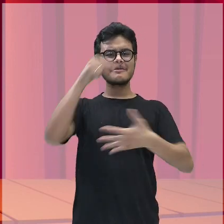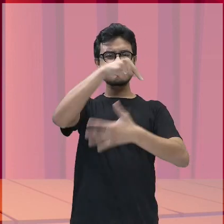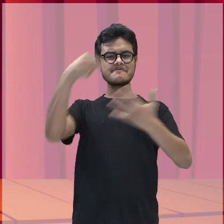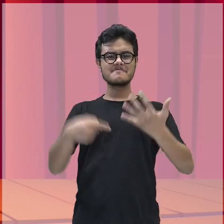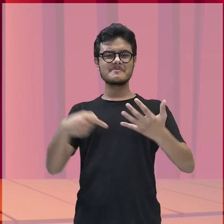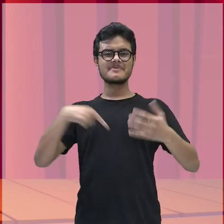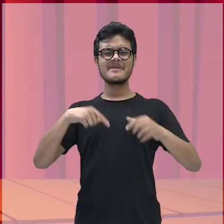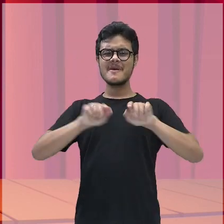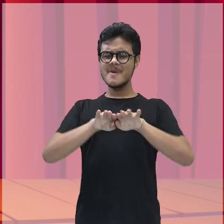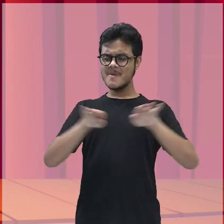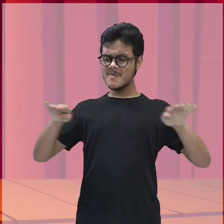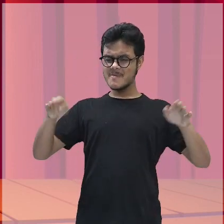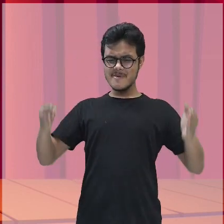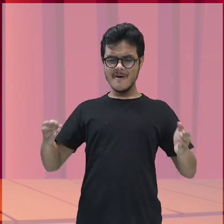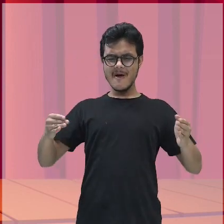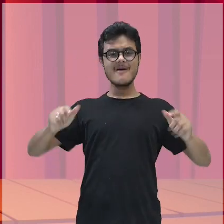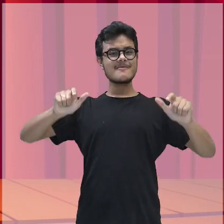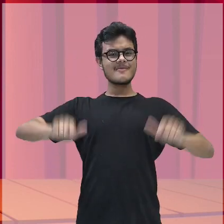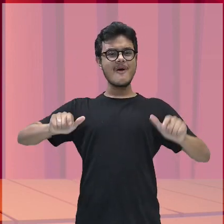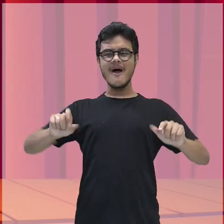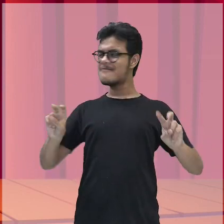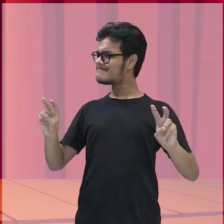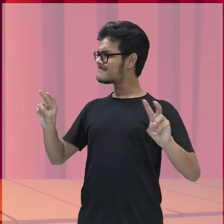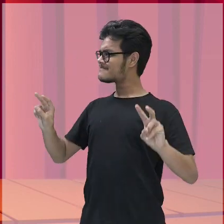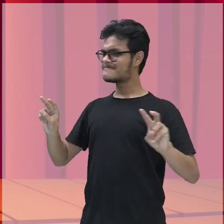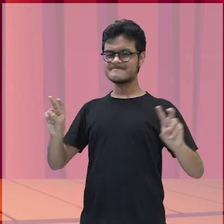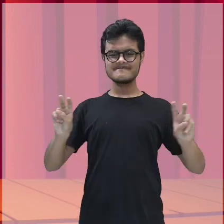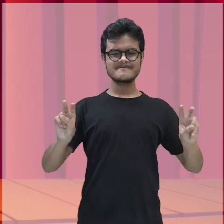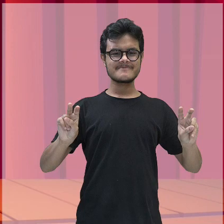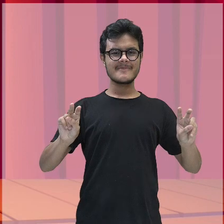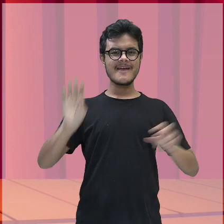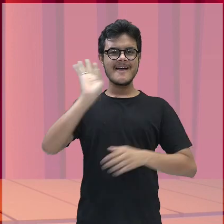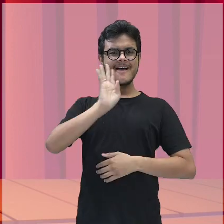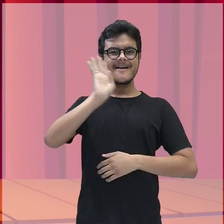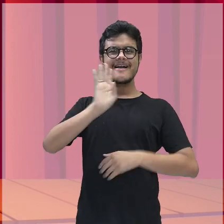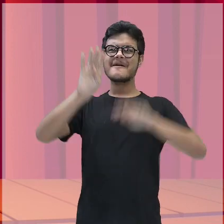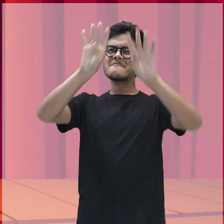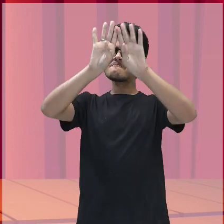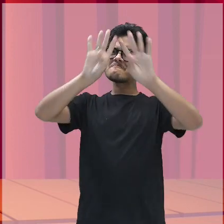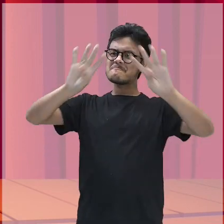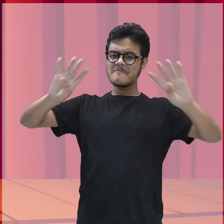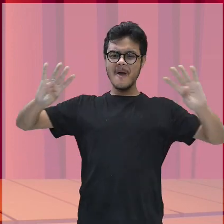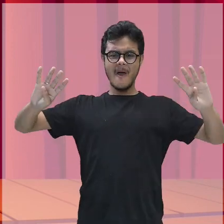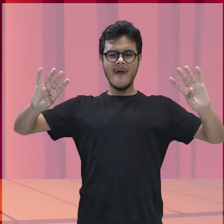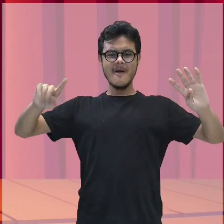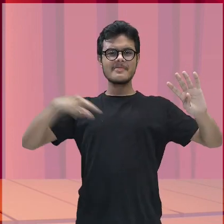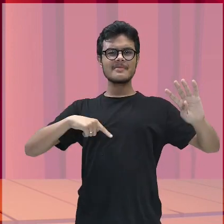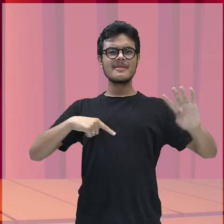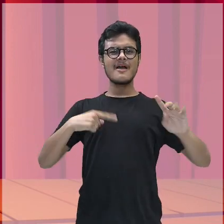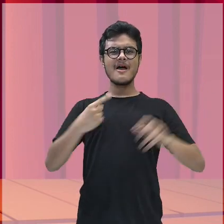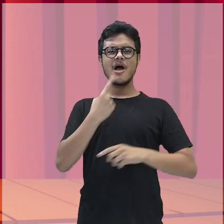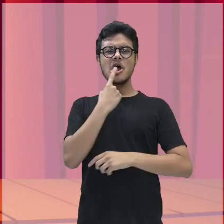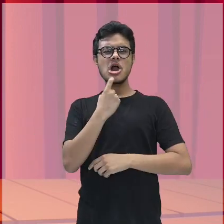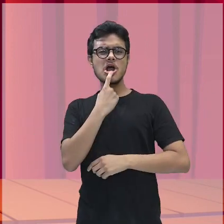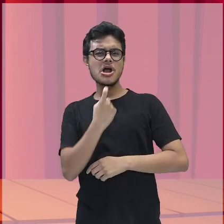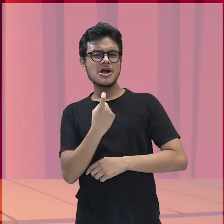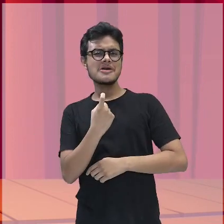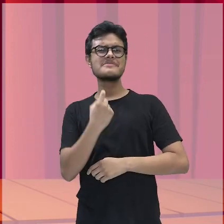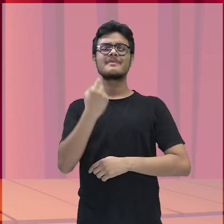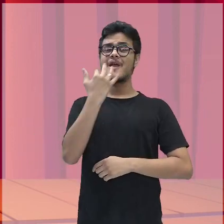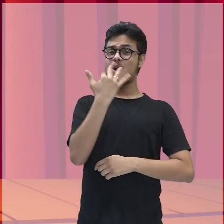um palco que estamos aqui, não é verdade? Com cortinas e essa cor vermelha que sempre